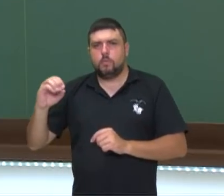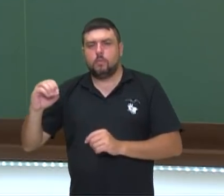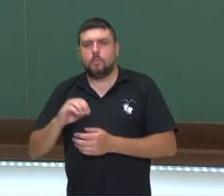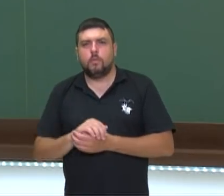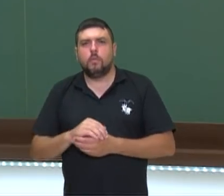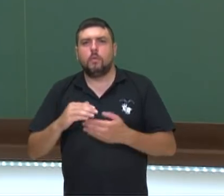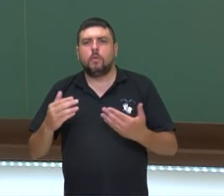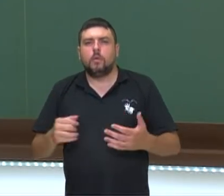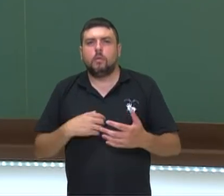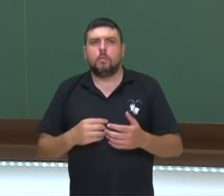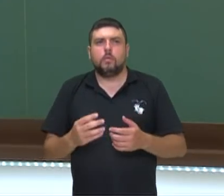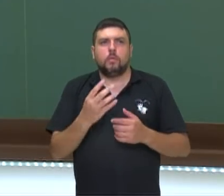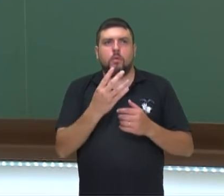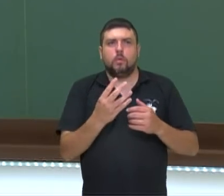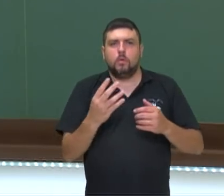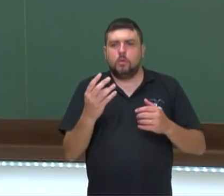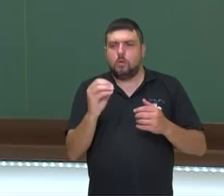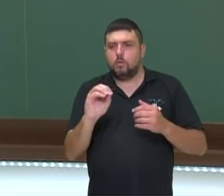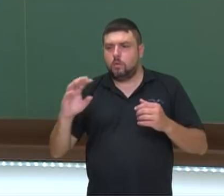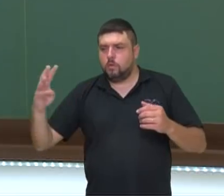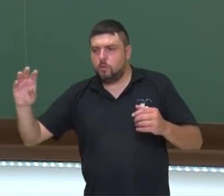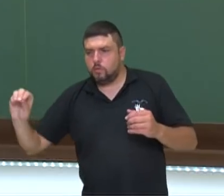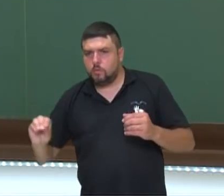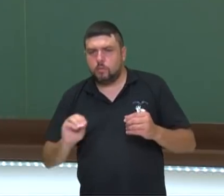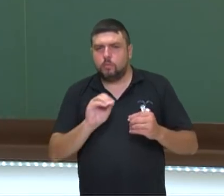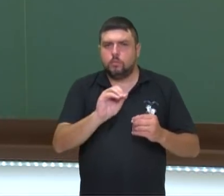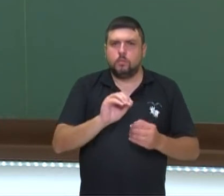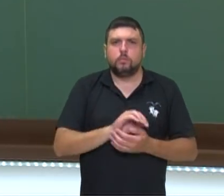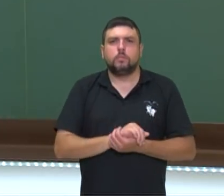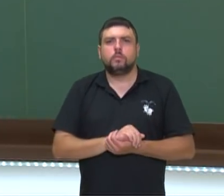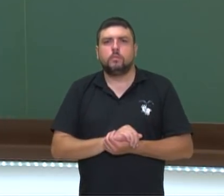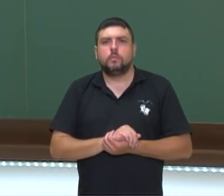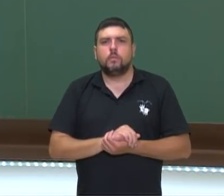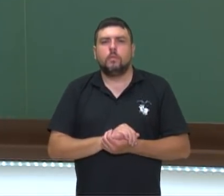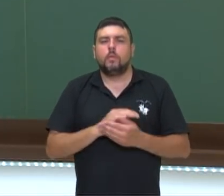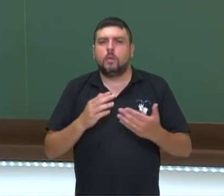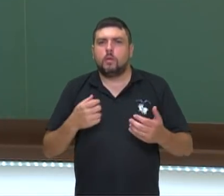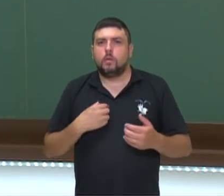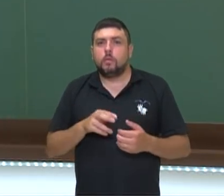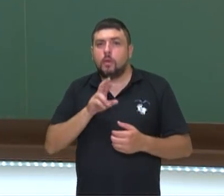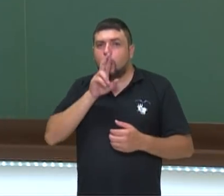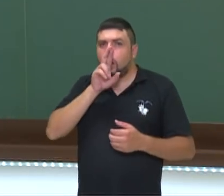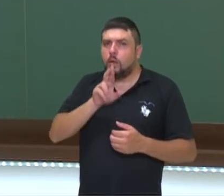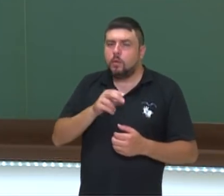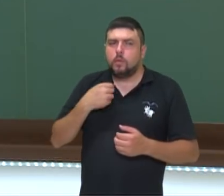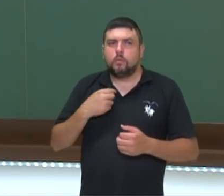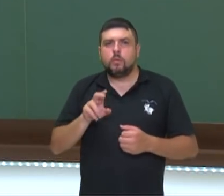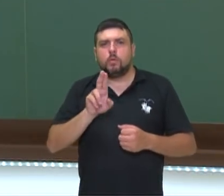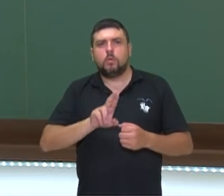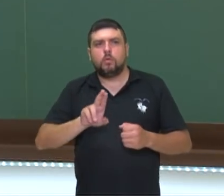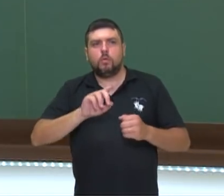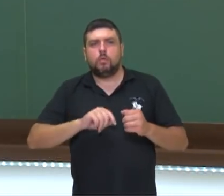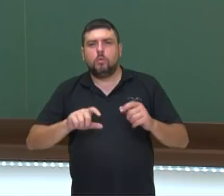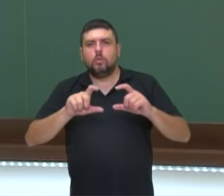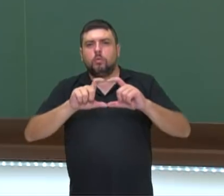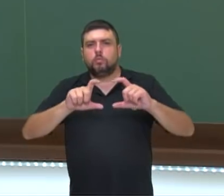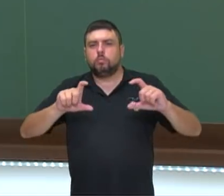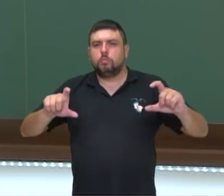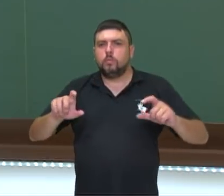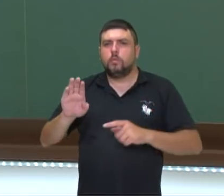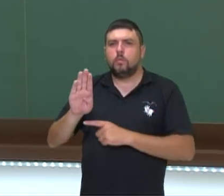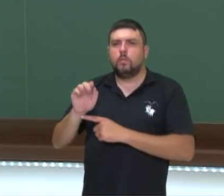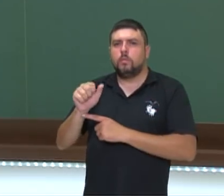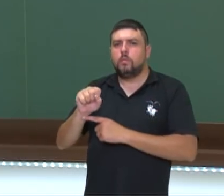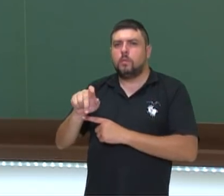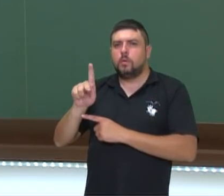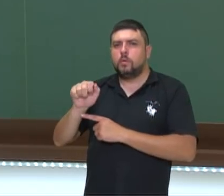equação completa. Para a gente poder resolver esta equação, nós vamos usar a fórmula de Bhaskara.